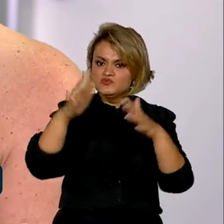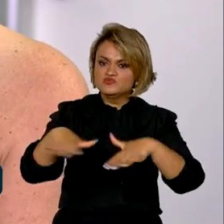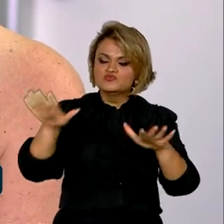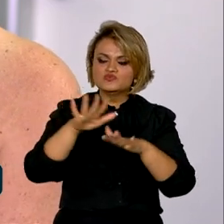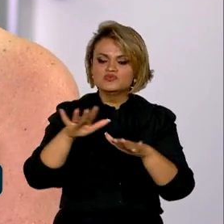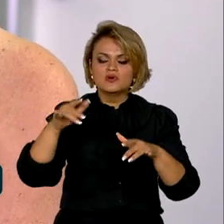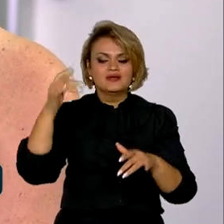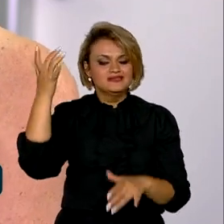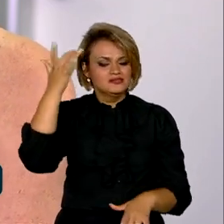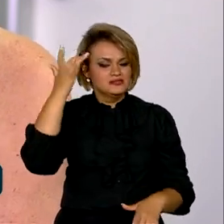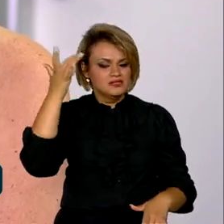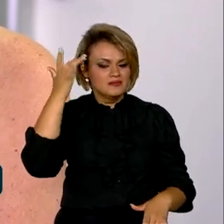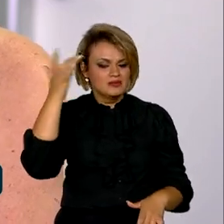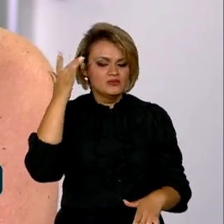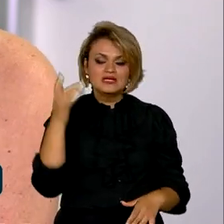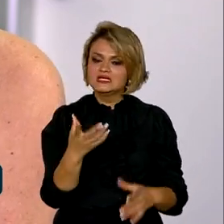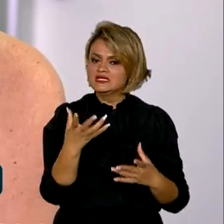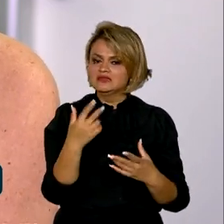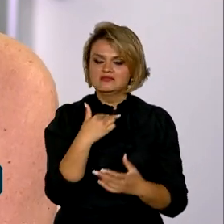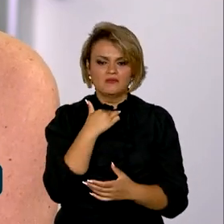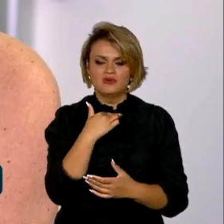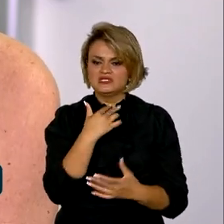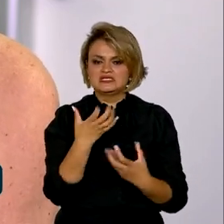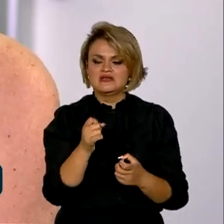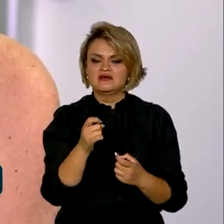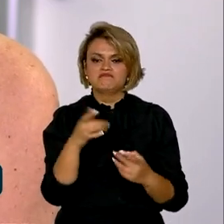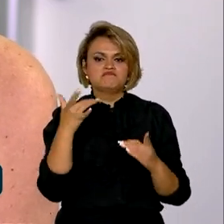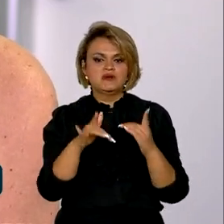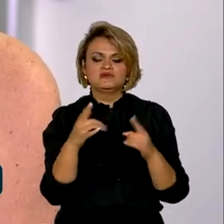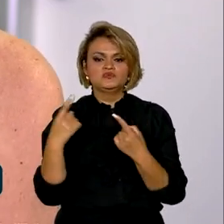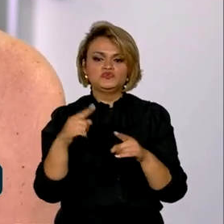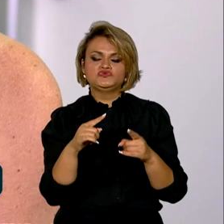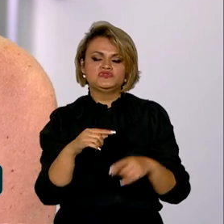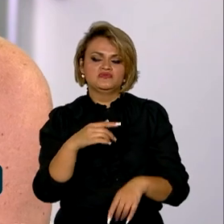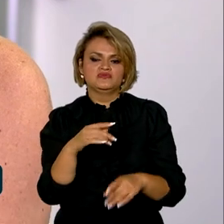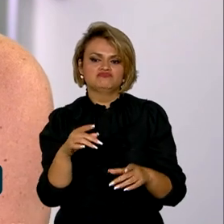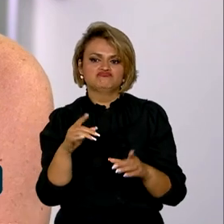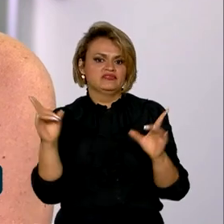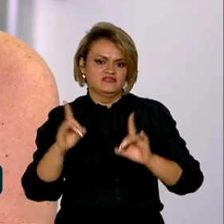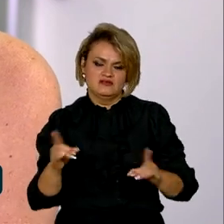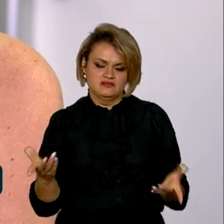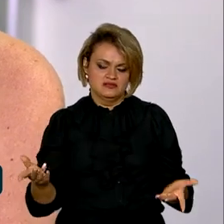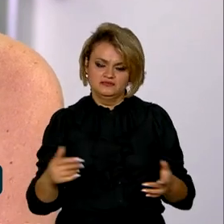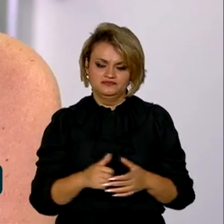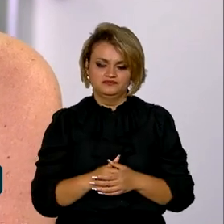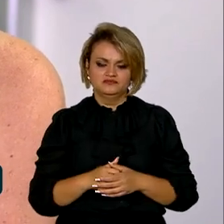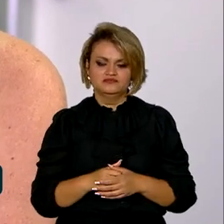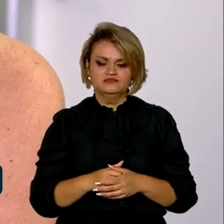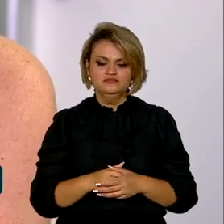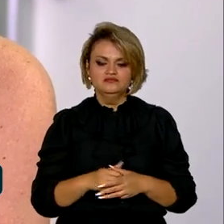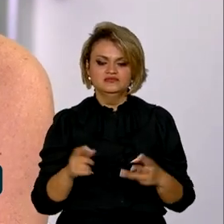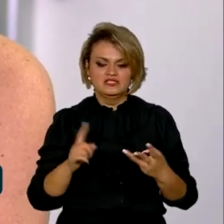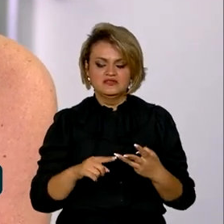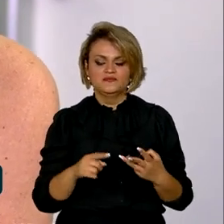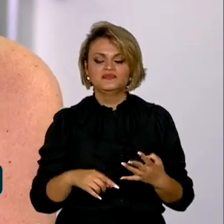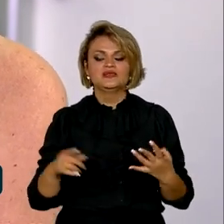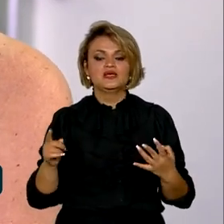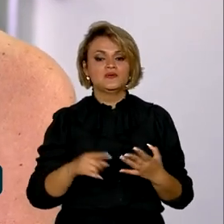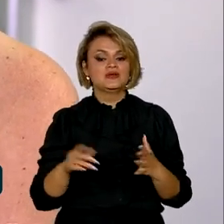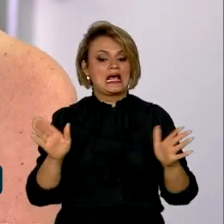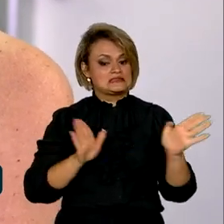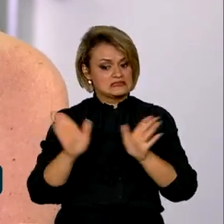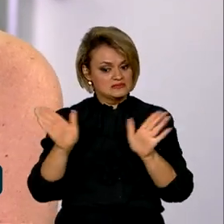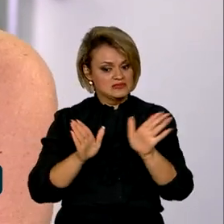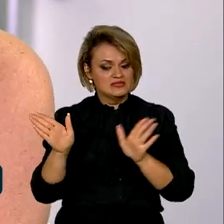uma cultura que não permita a discriminação em razão de deficiência. O terceiro eixo é o eixo da acessibilidade